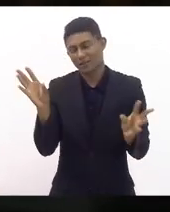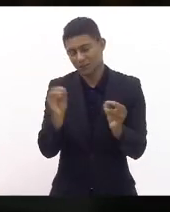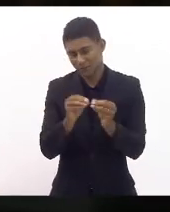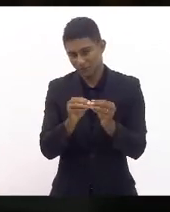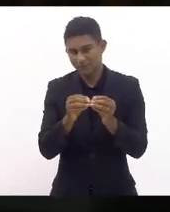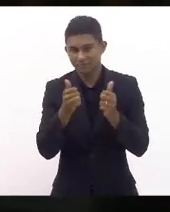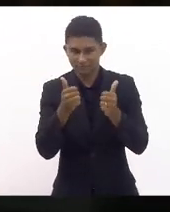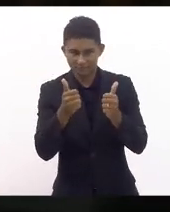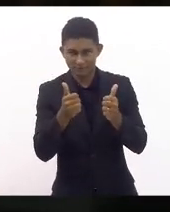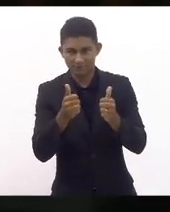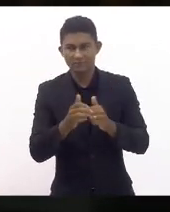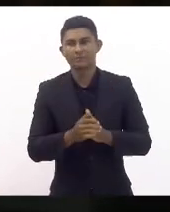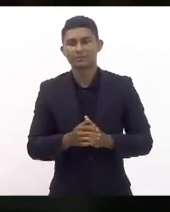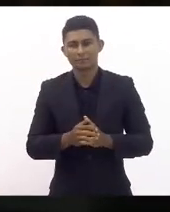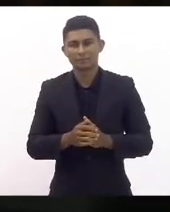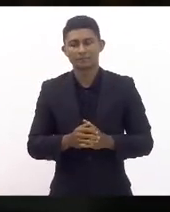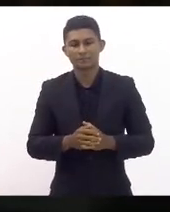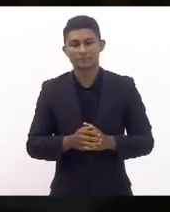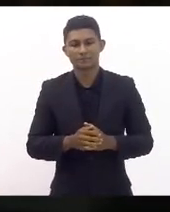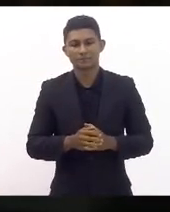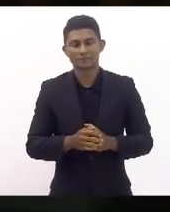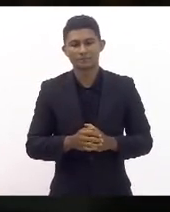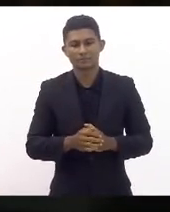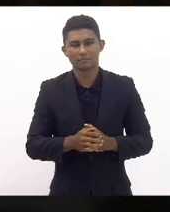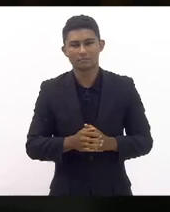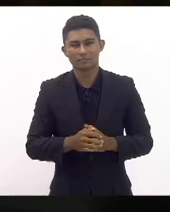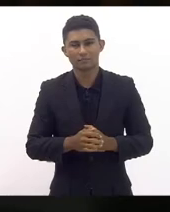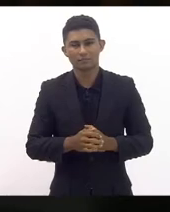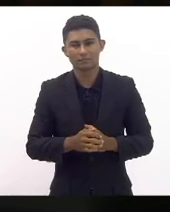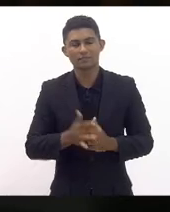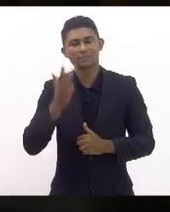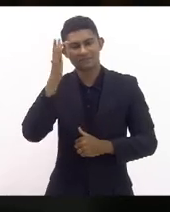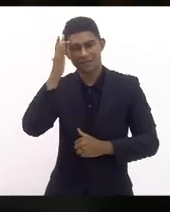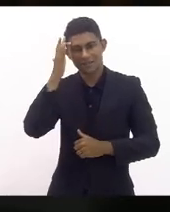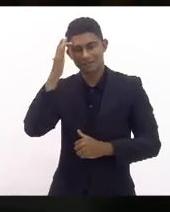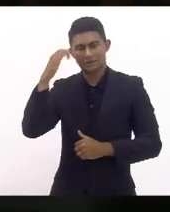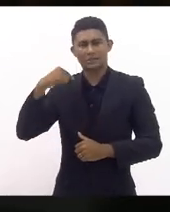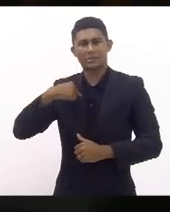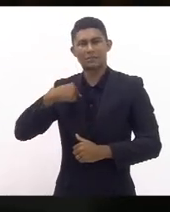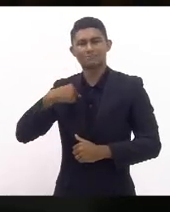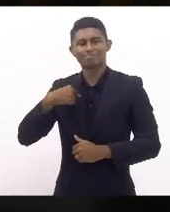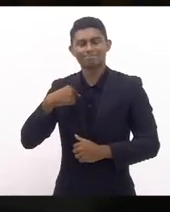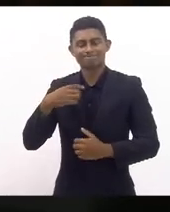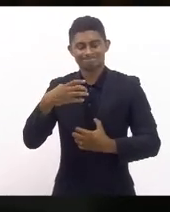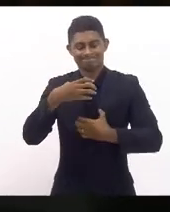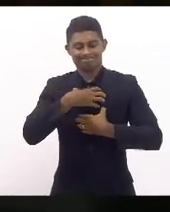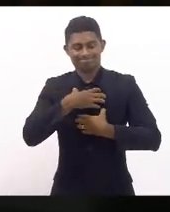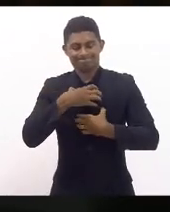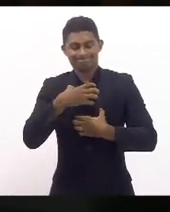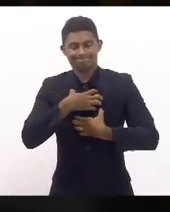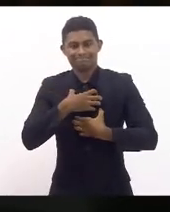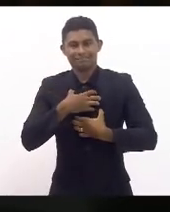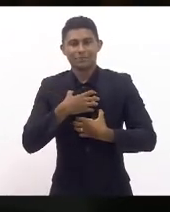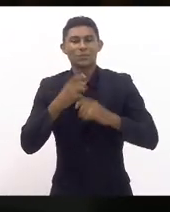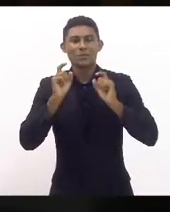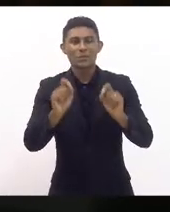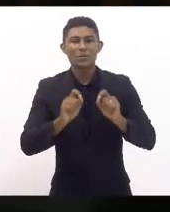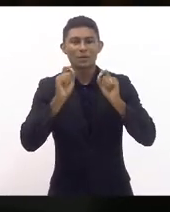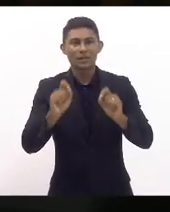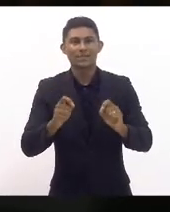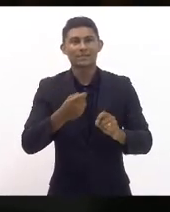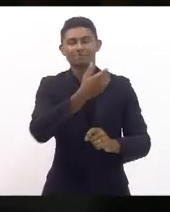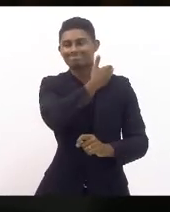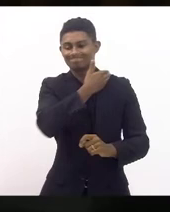em poucas linhas, né? Eu acho que eu tenho uma vocação para a coisa pública,